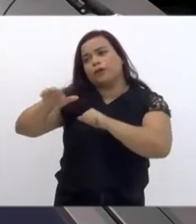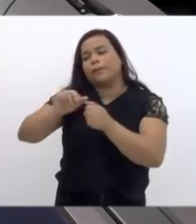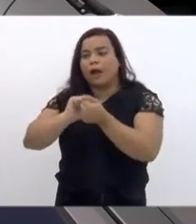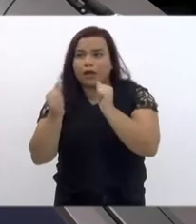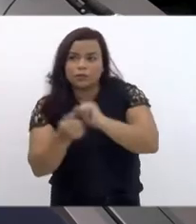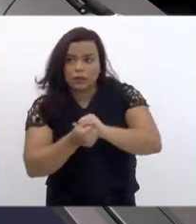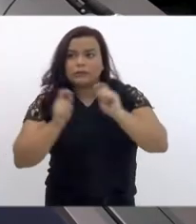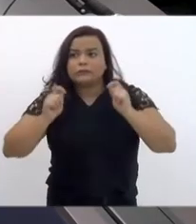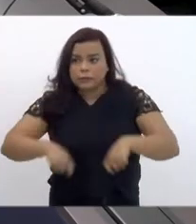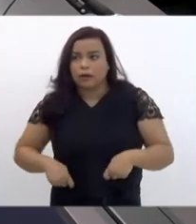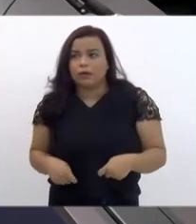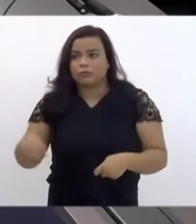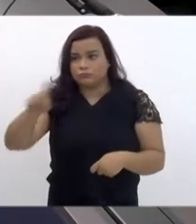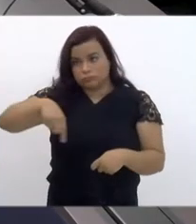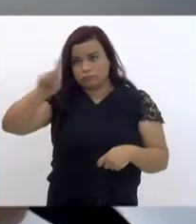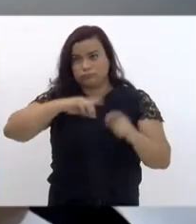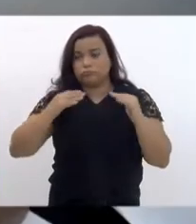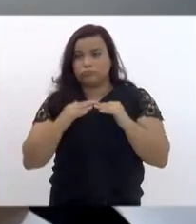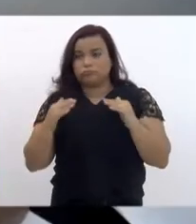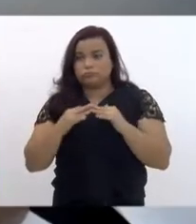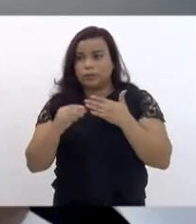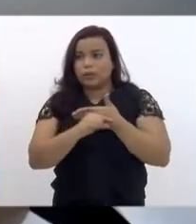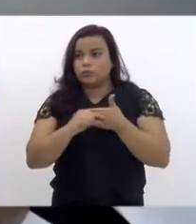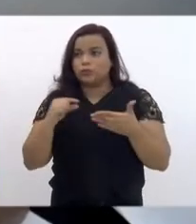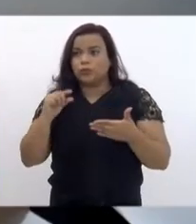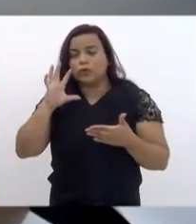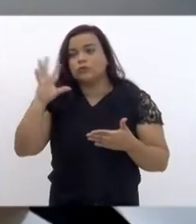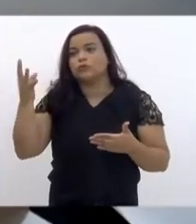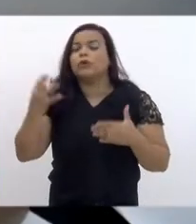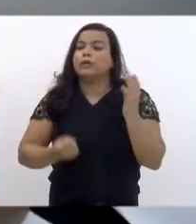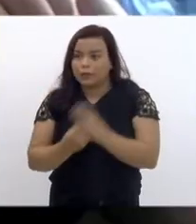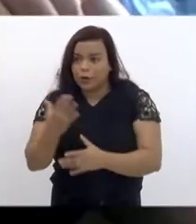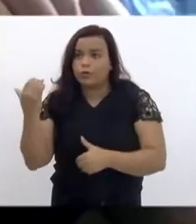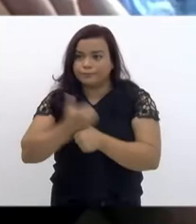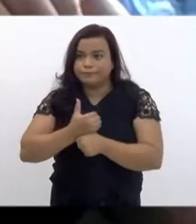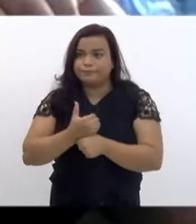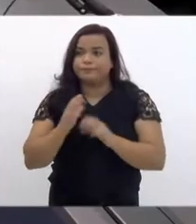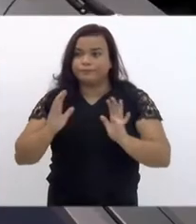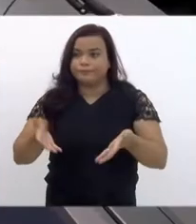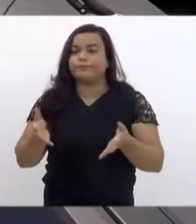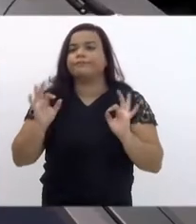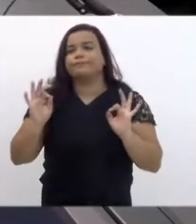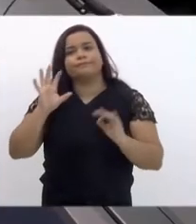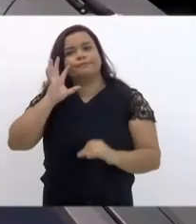com a consonância aqui do, da opinião do autor, está resolvido. Criamos um substitutivo, então. Resolveu.